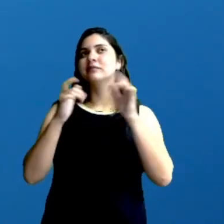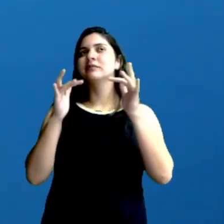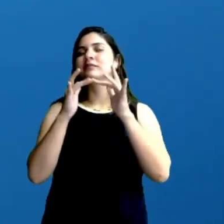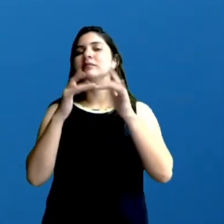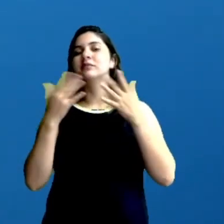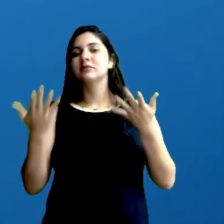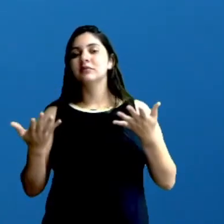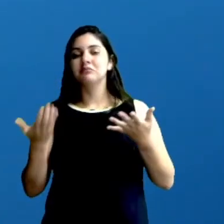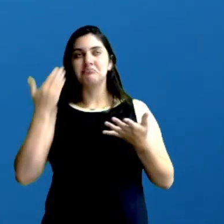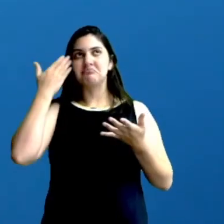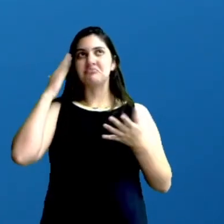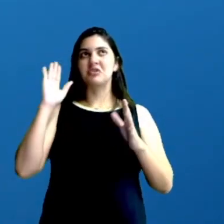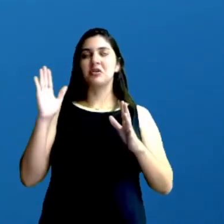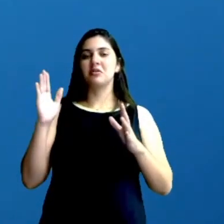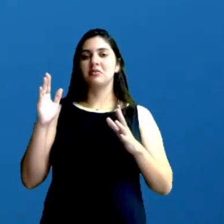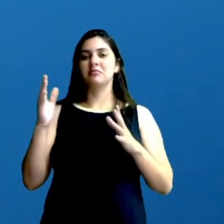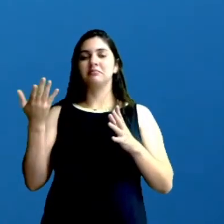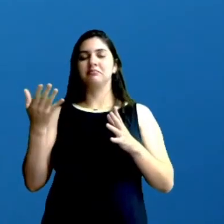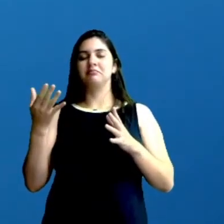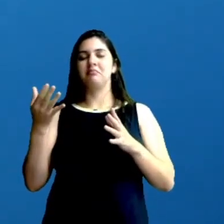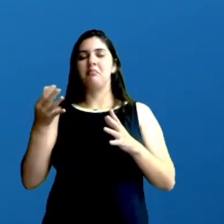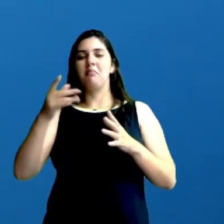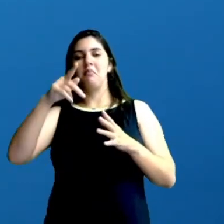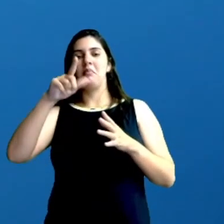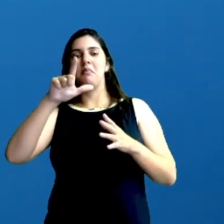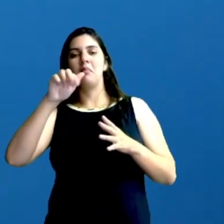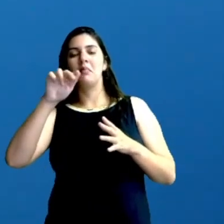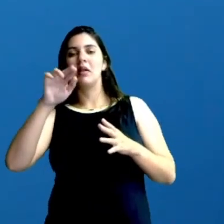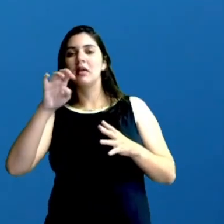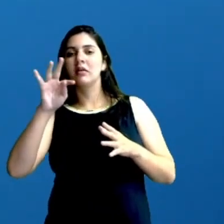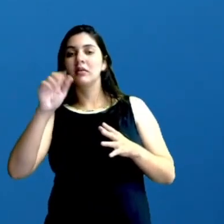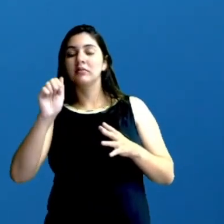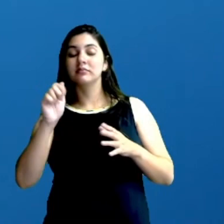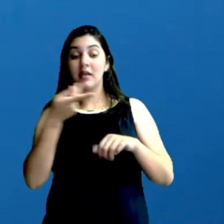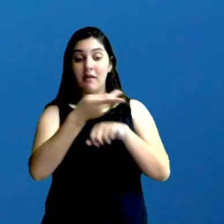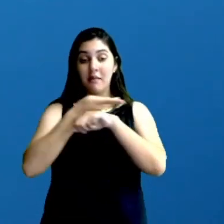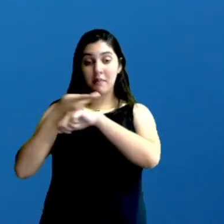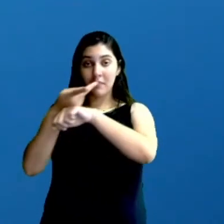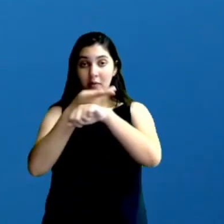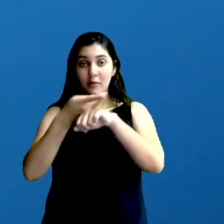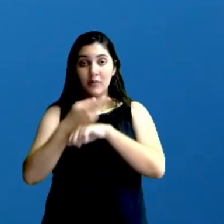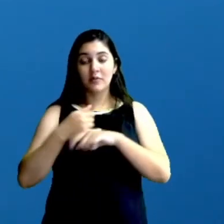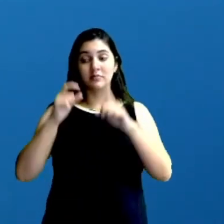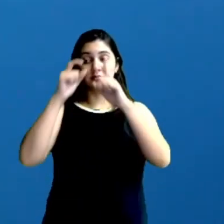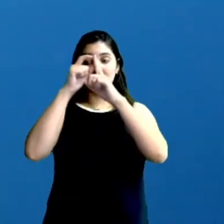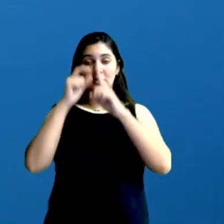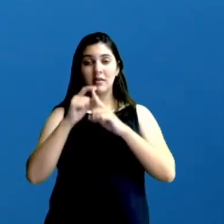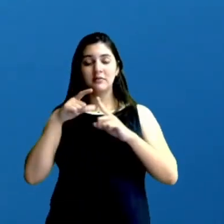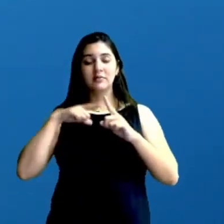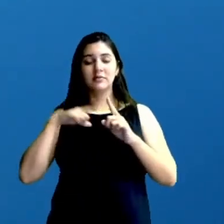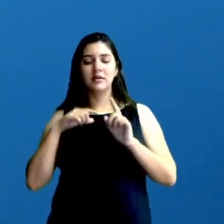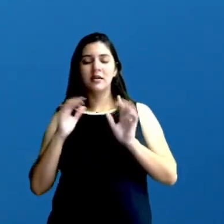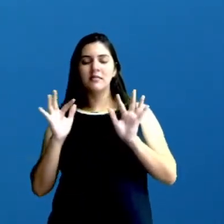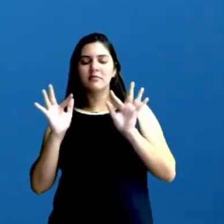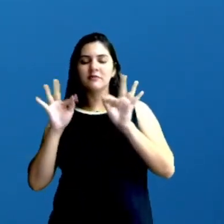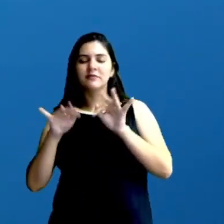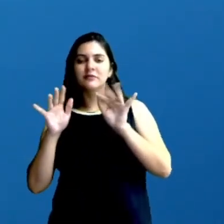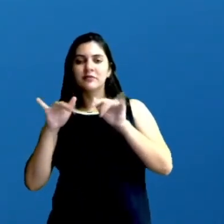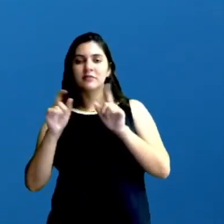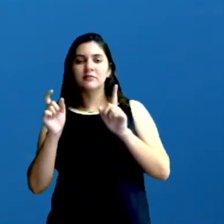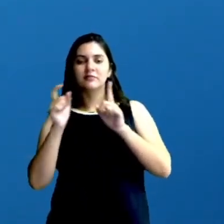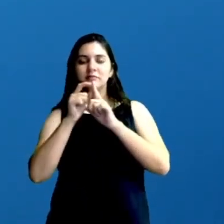sei lá plaqueta e aí você vai procurando as palavras que tem o finalzinho me